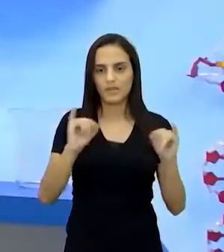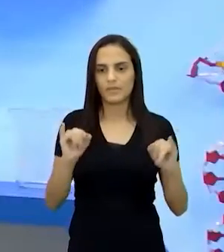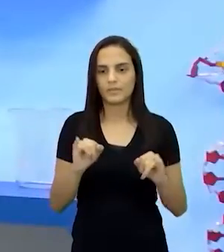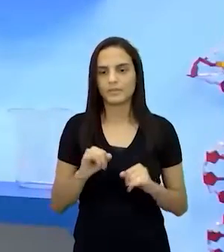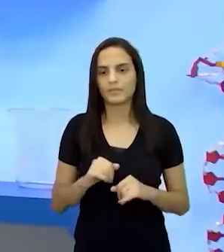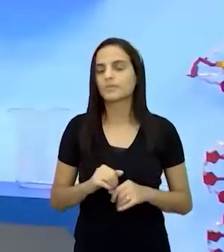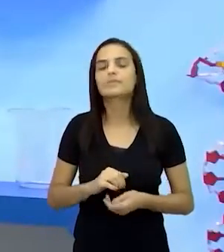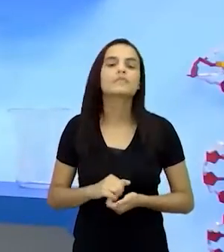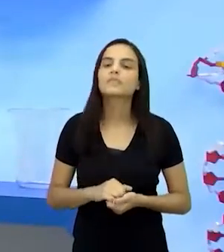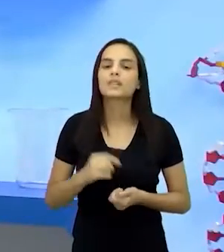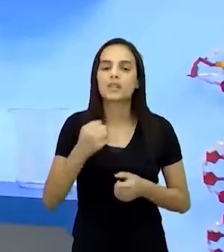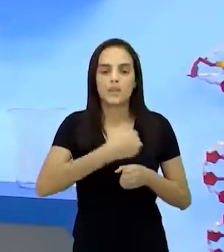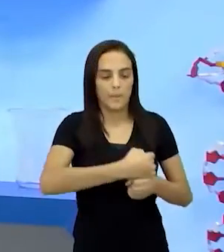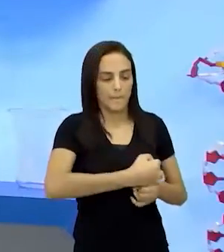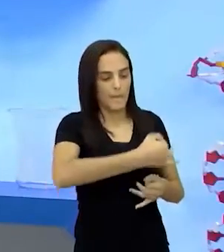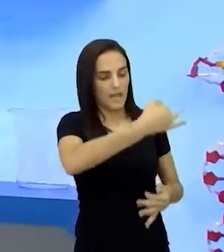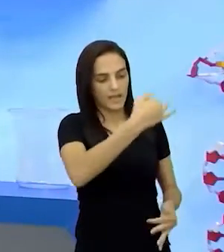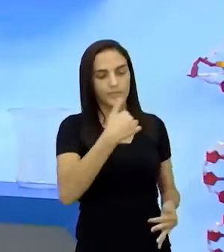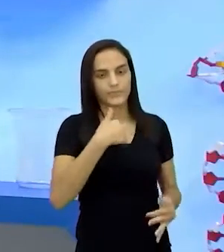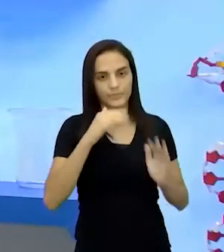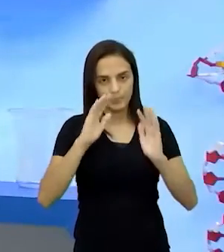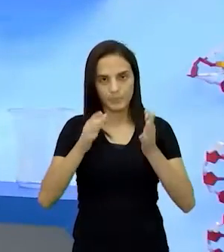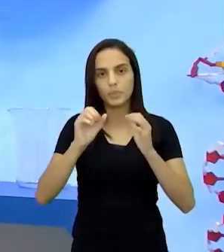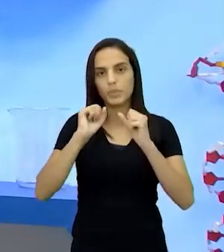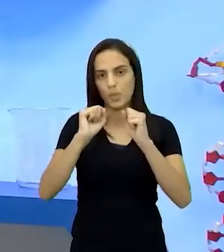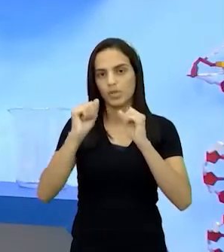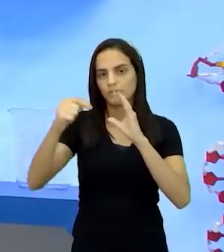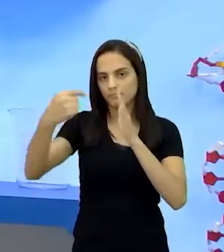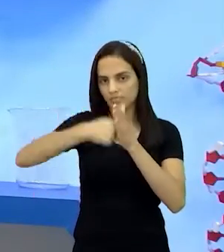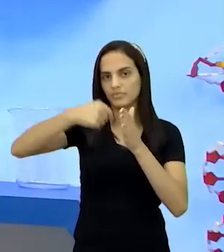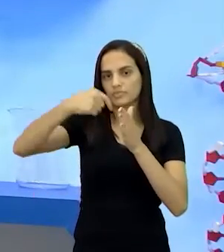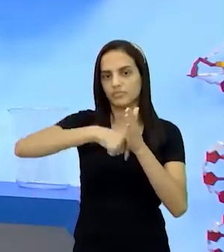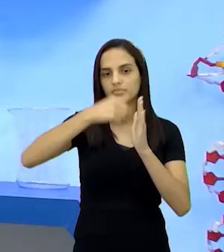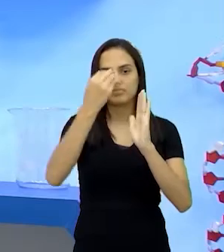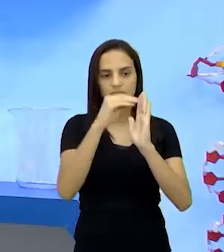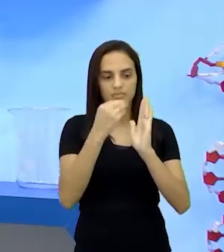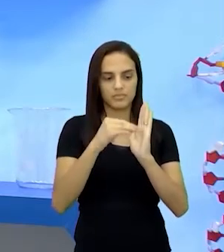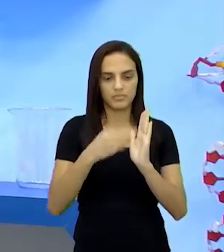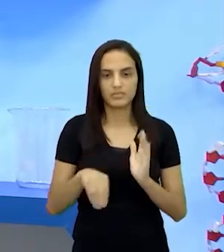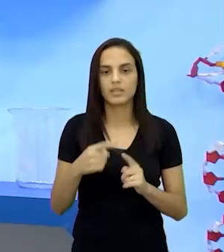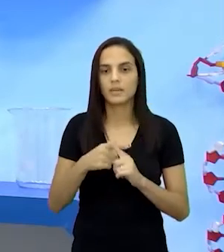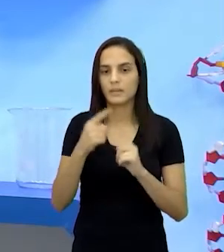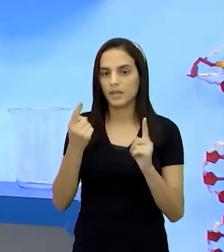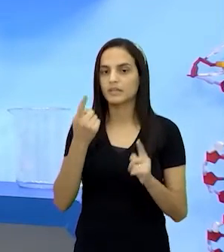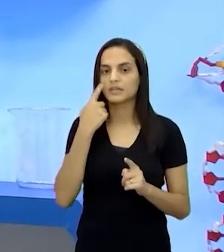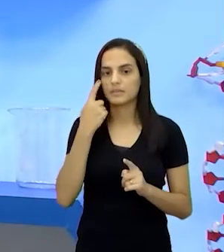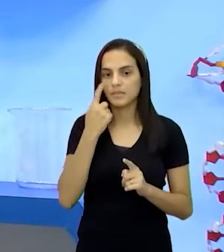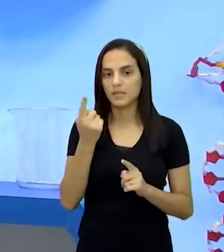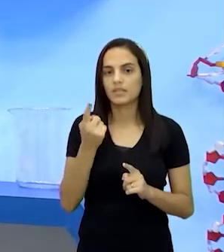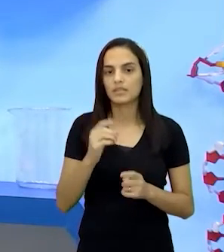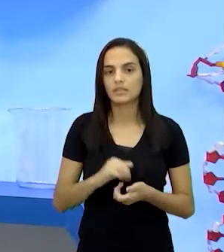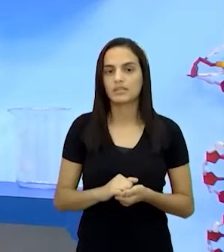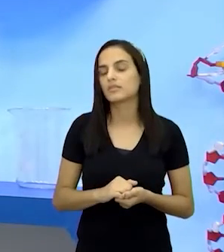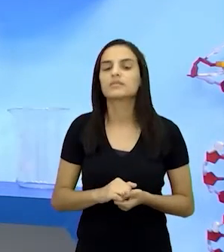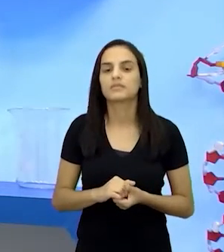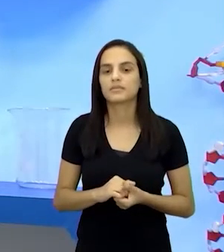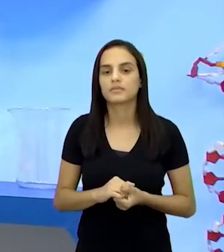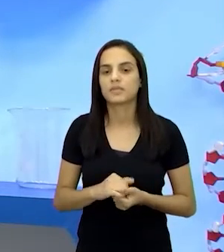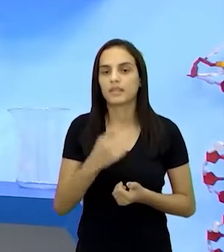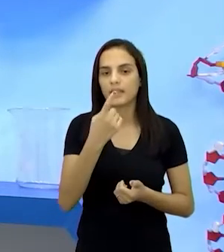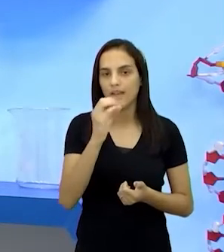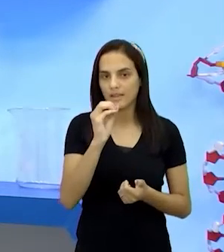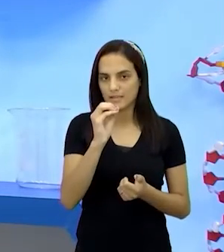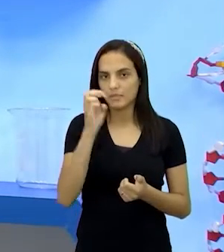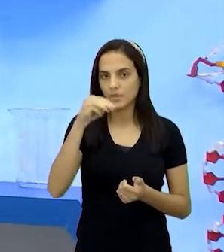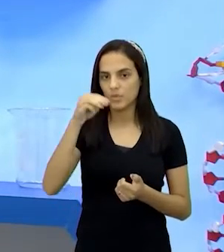aqui no chat, vocês podem mandar as mensagens de vocês, mas olha, aguardem, nós estaremos nos 10